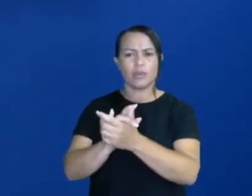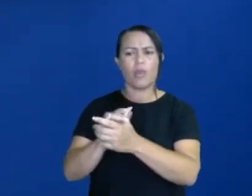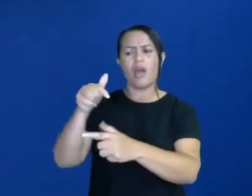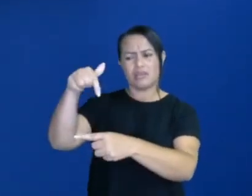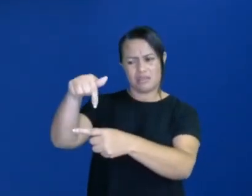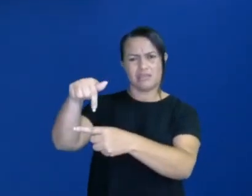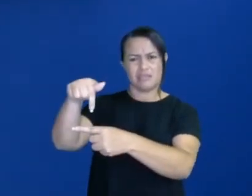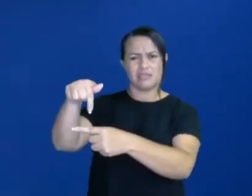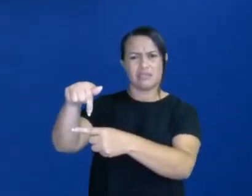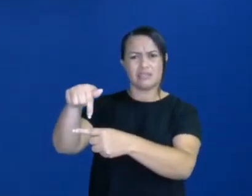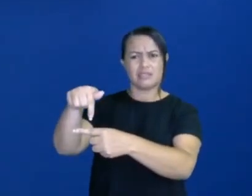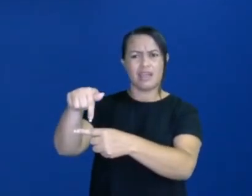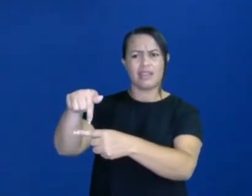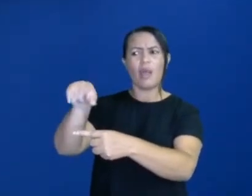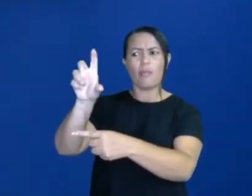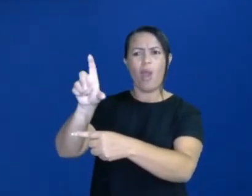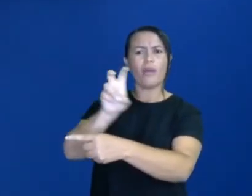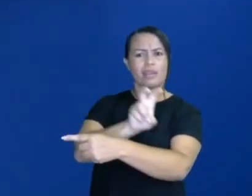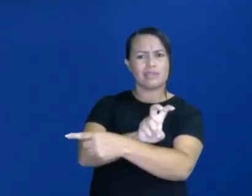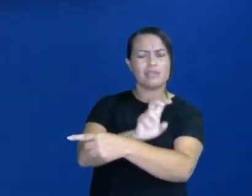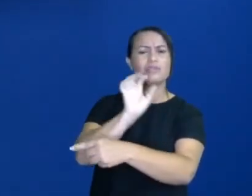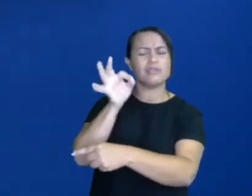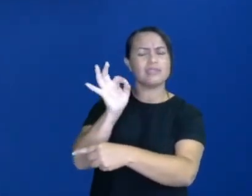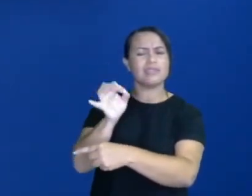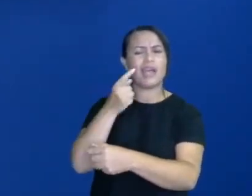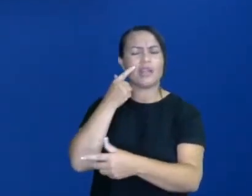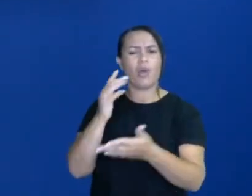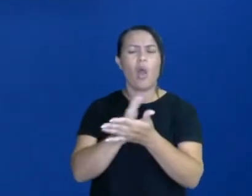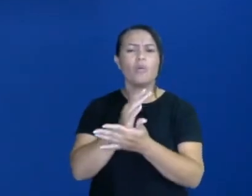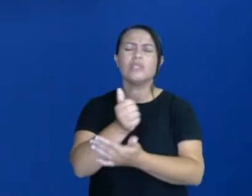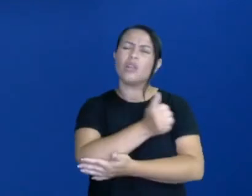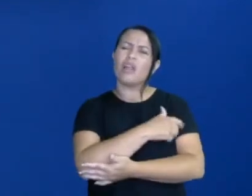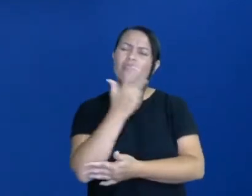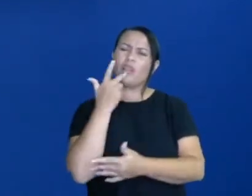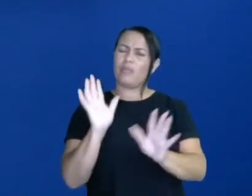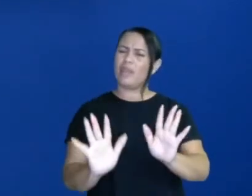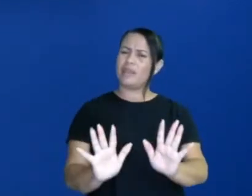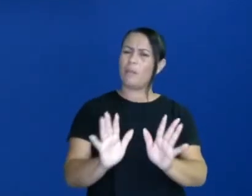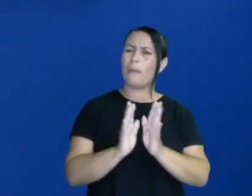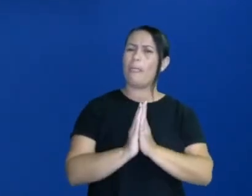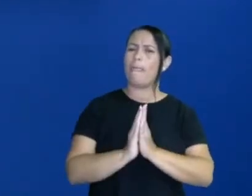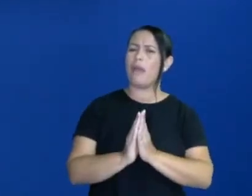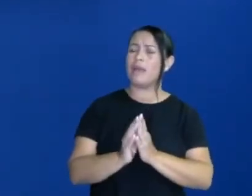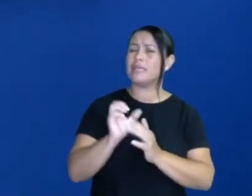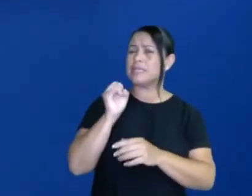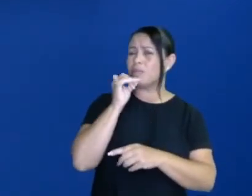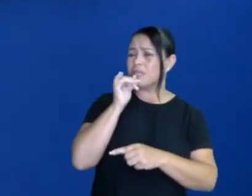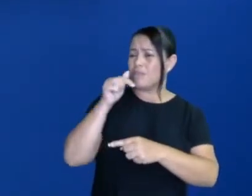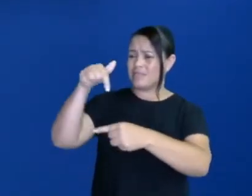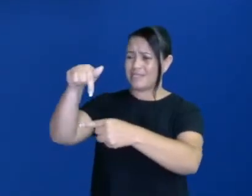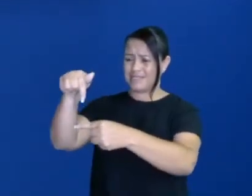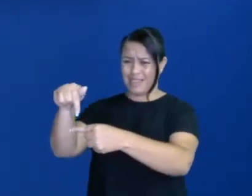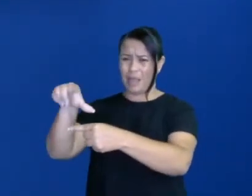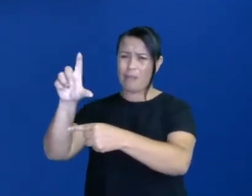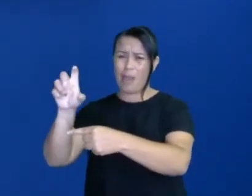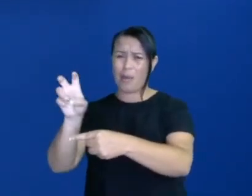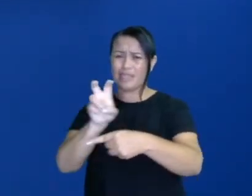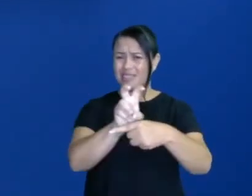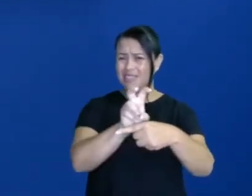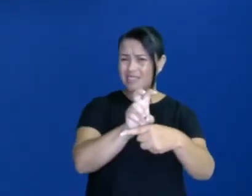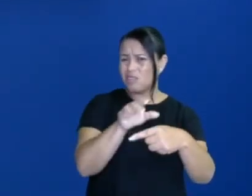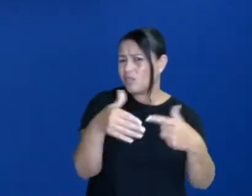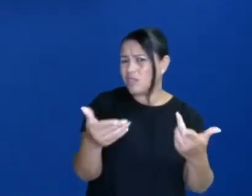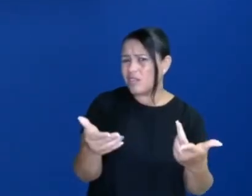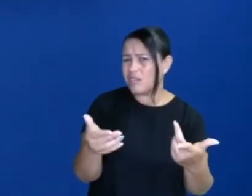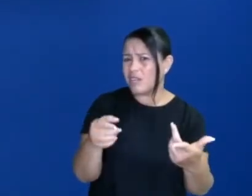maior que 5, né? E 3 é maior que 2. Muito aluno já vai ver assim, não. Se 7 é maior que 5 e 3 é maior que 2,